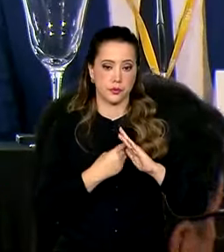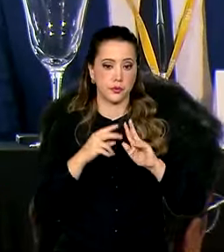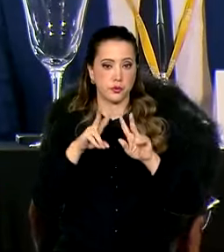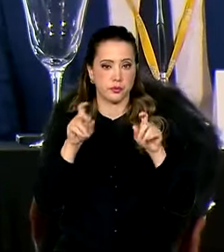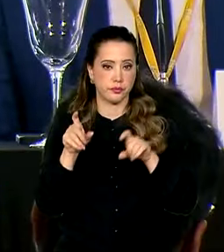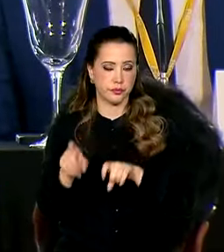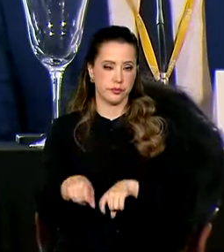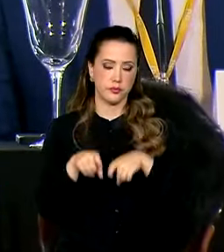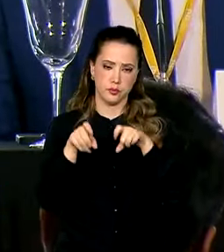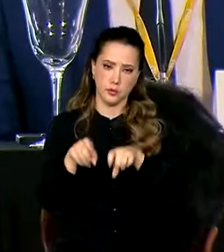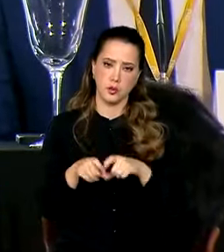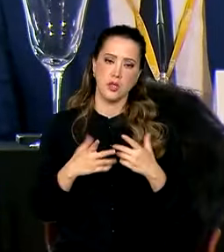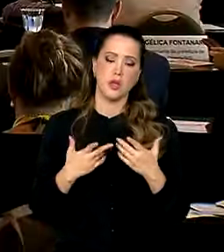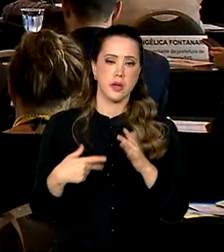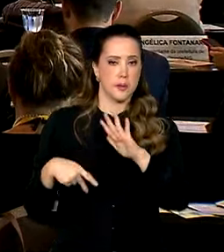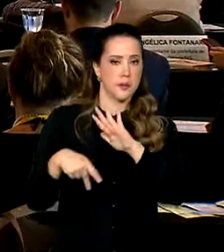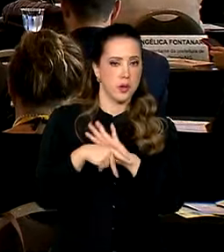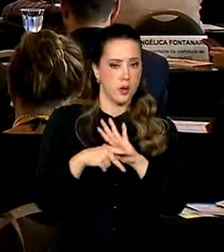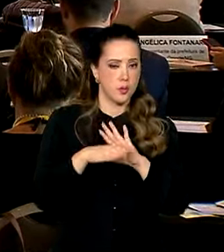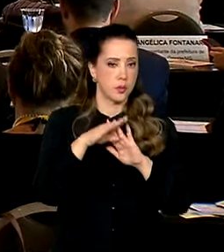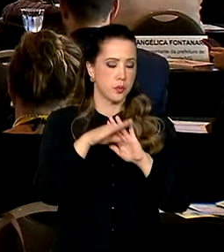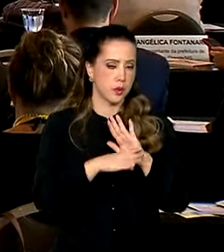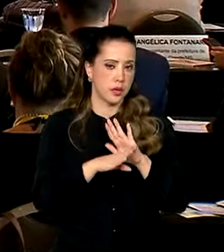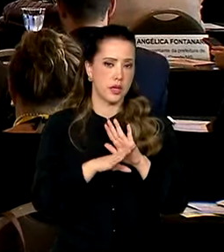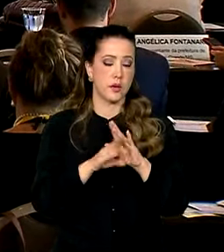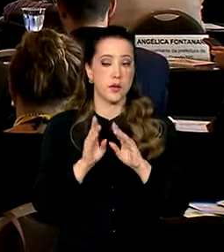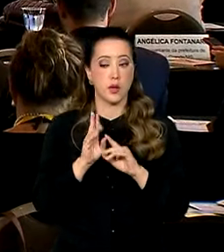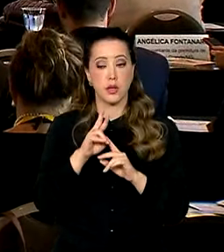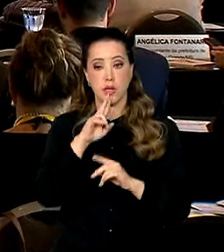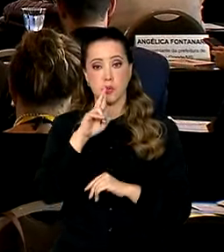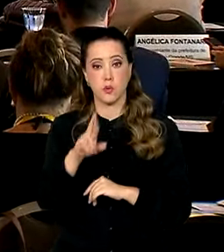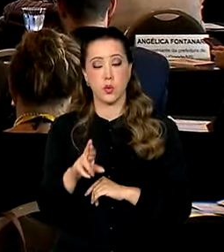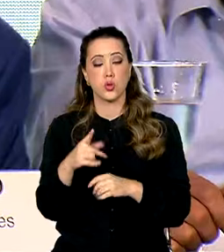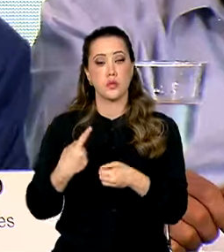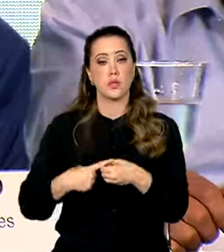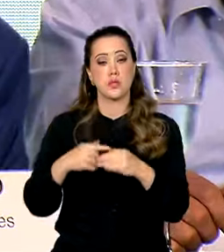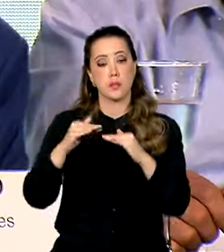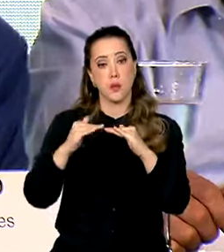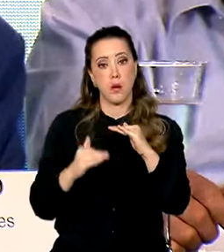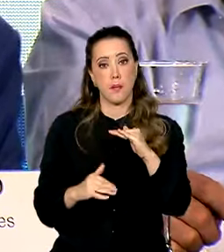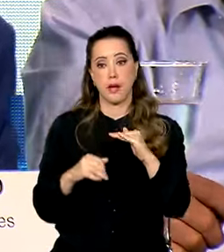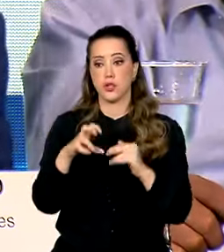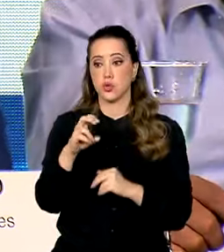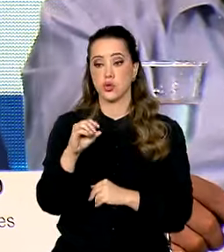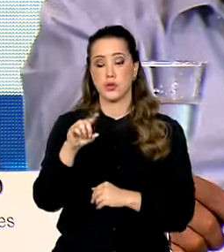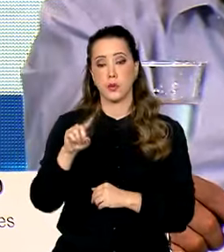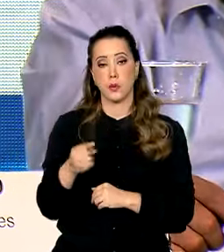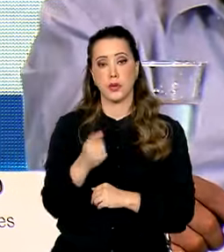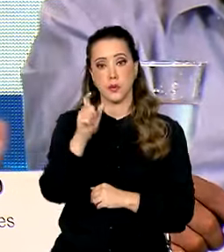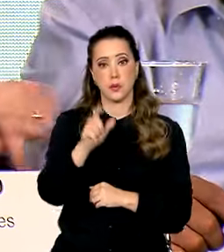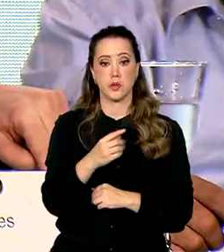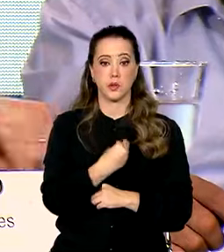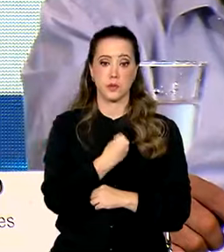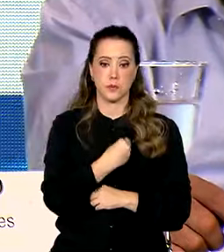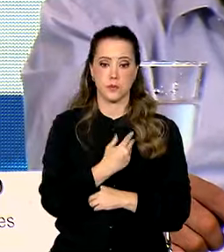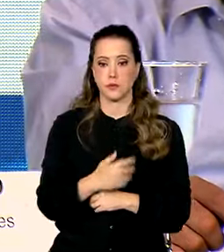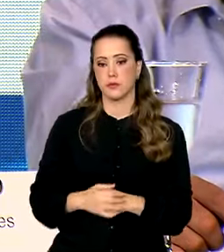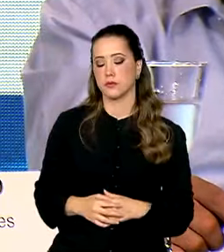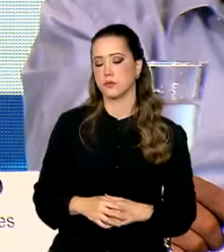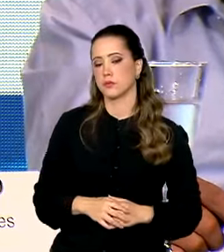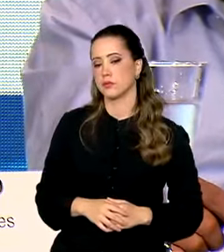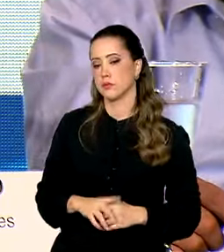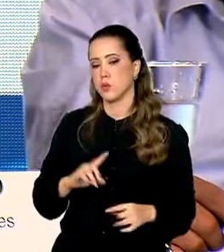rural. Modalidade do programa que atende municípios com menos de 50 mil habitantes. A meta para este